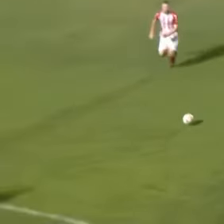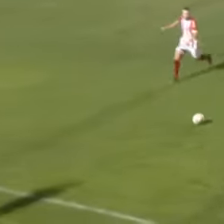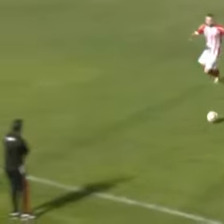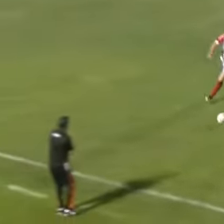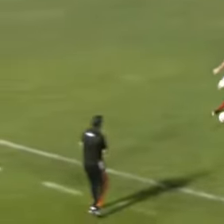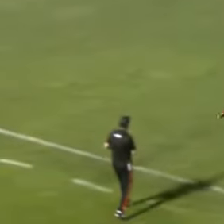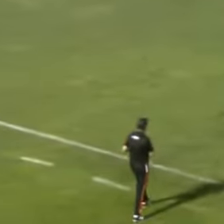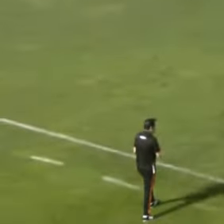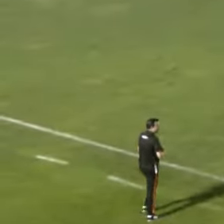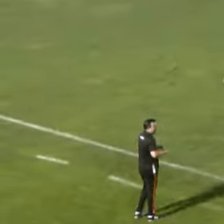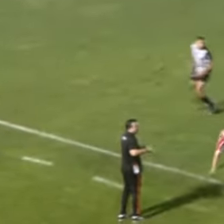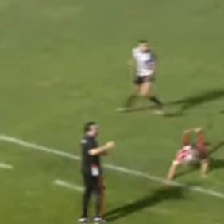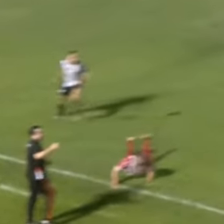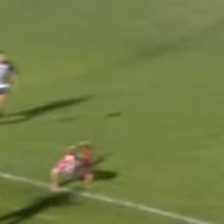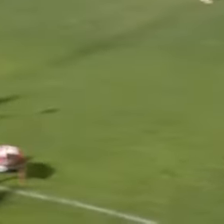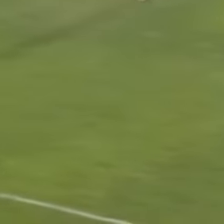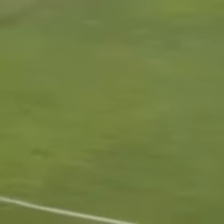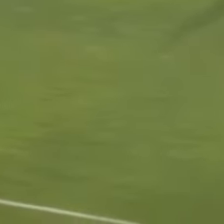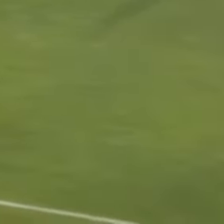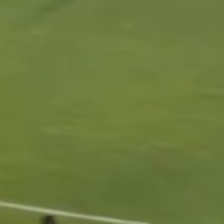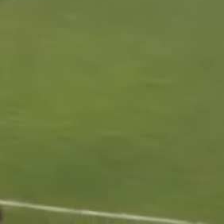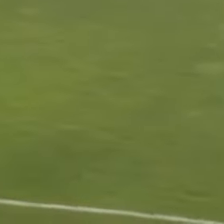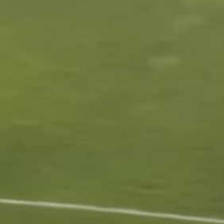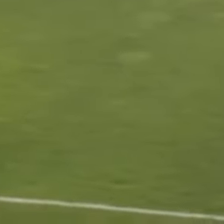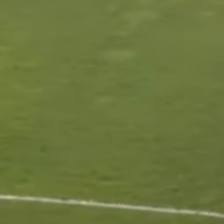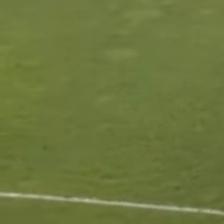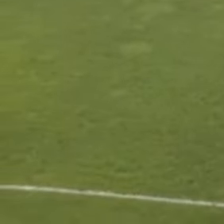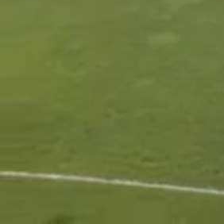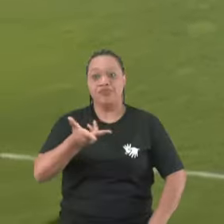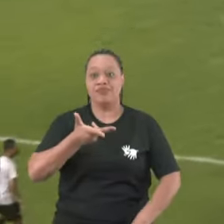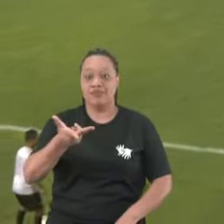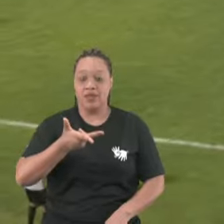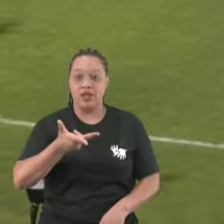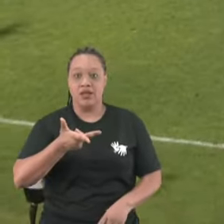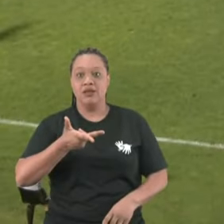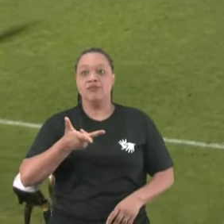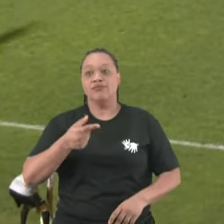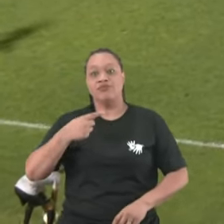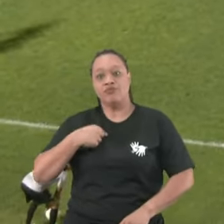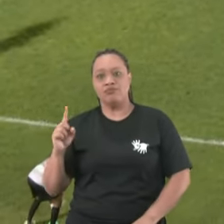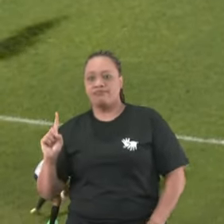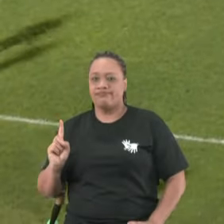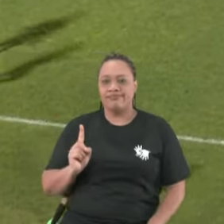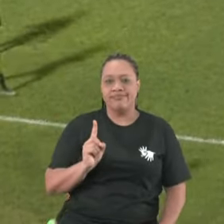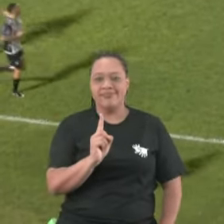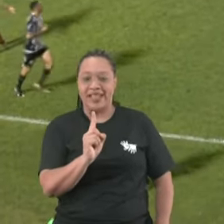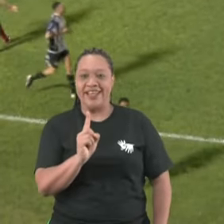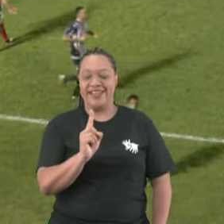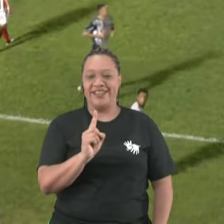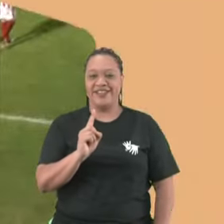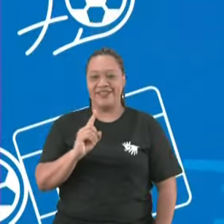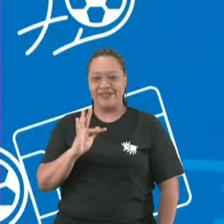Bem na subida agora o Colina, põe na velocidade para o Gabriel, chega primeiro Fábio Alemão.